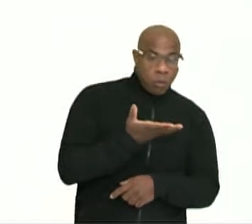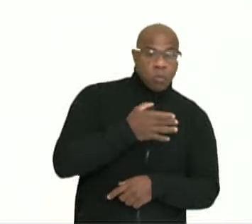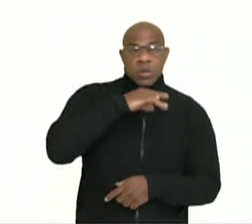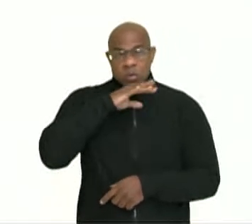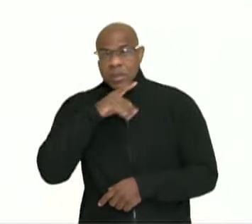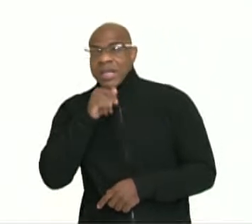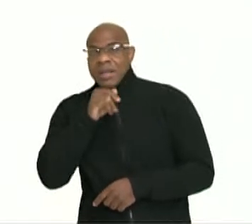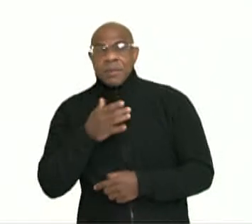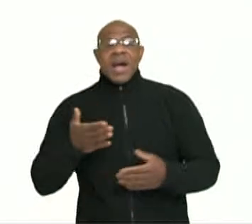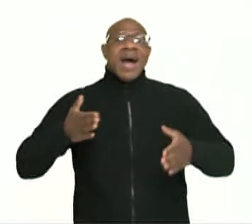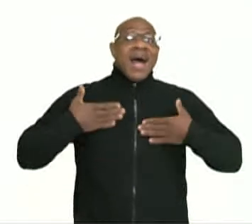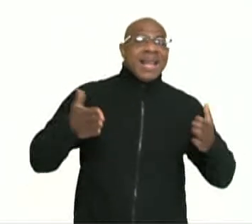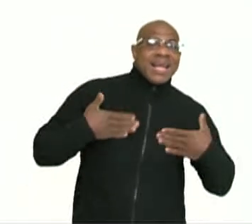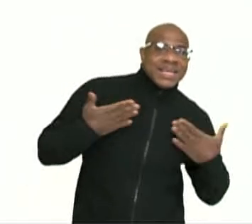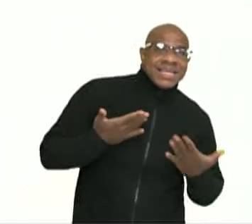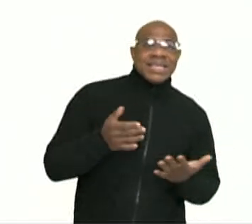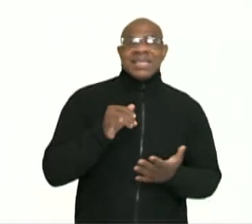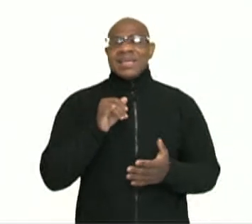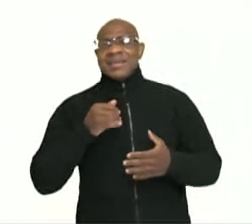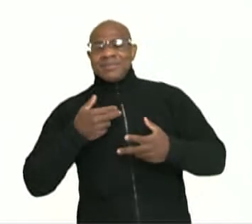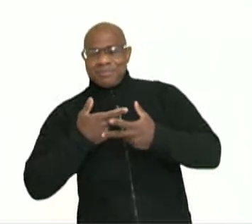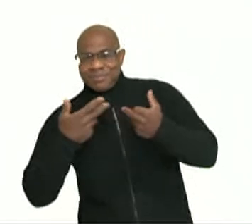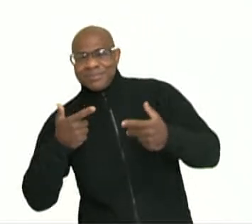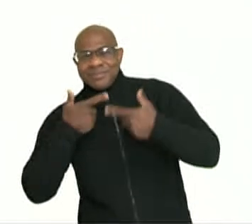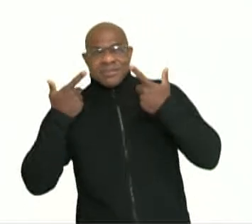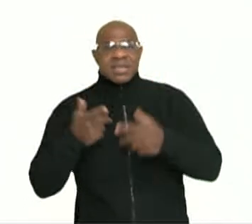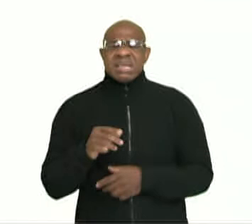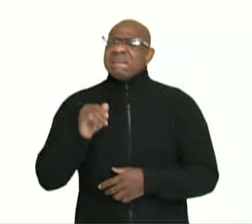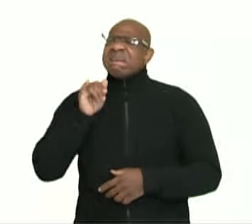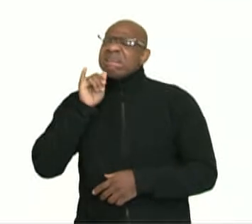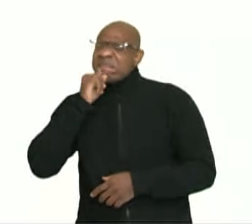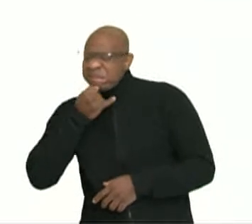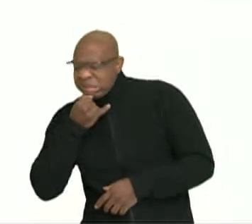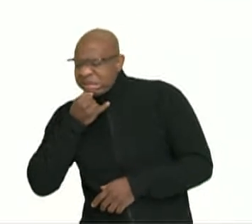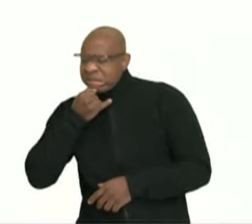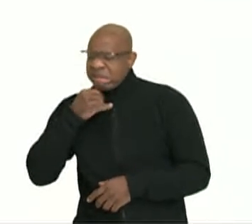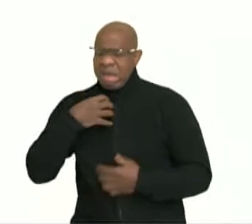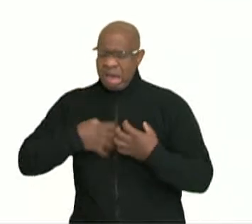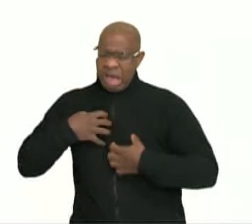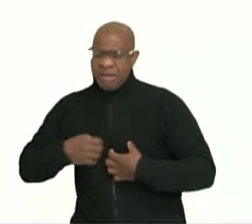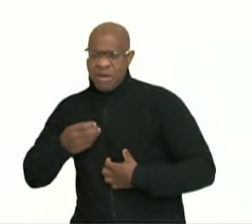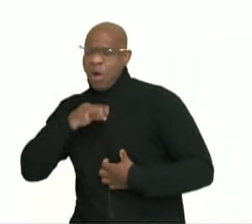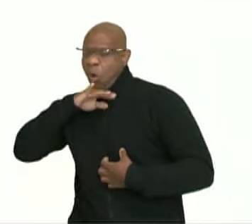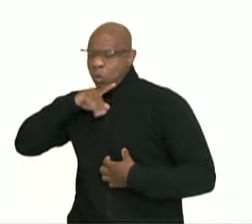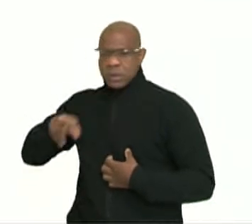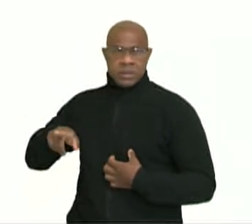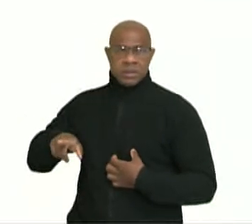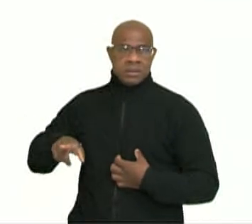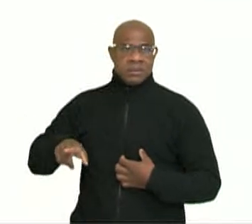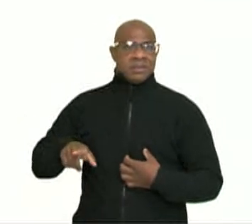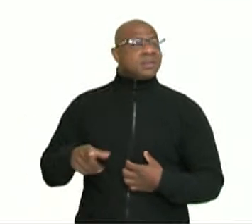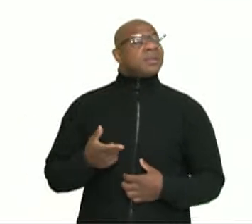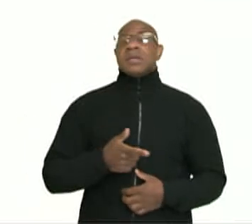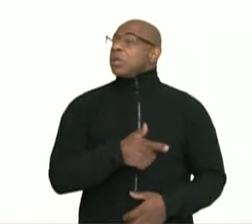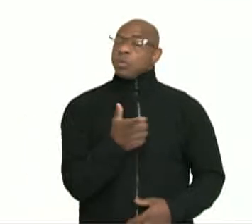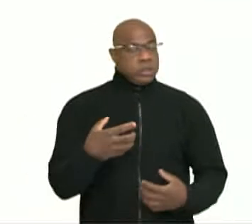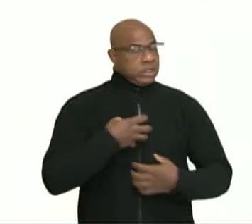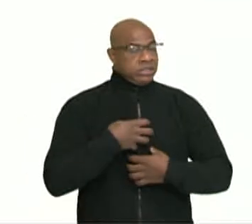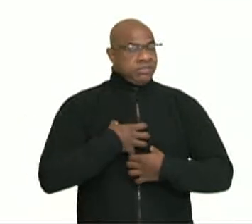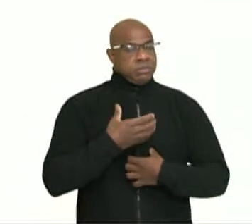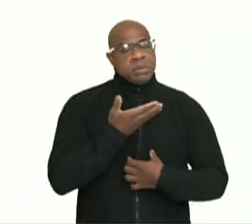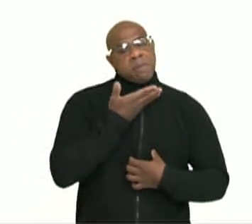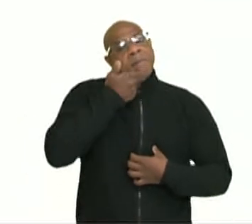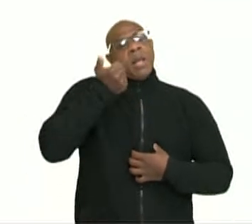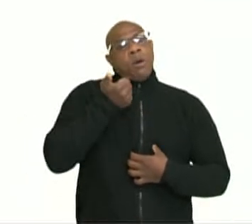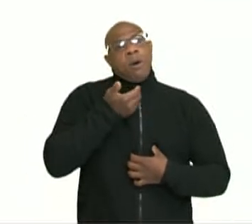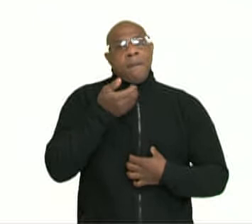alegria, né? Tudo bem, e tristeza e raiva, esses são os ruins. Não existe sentimento melhor ou pior. Olha